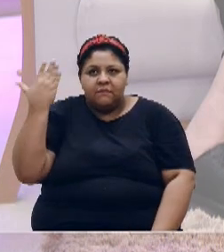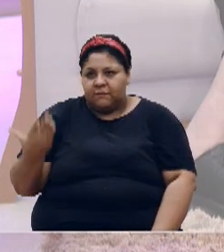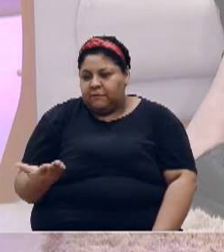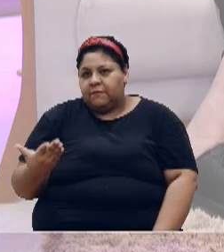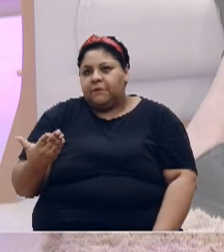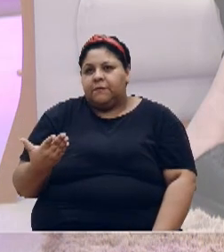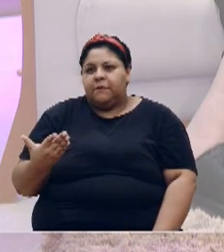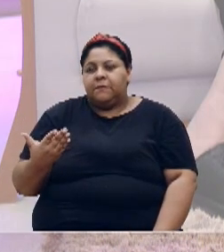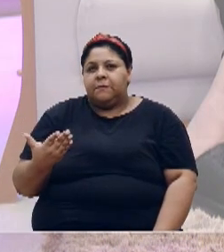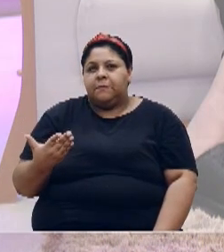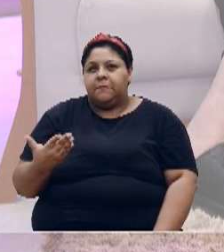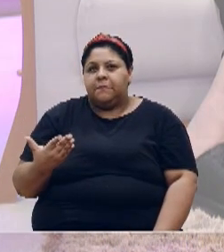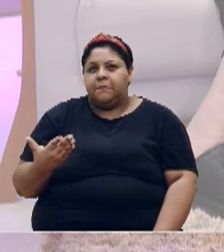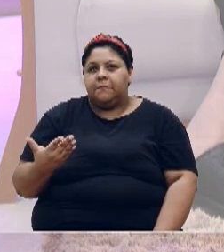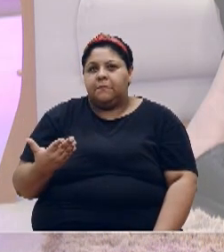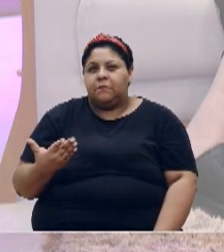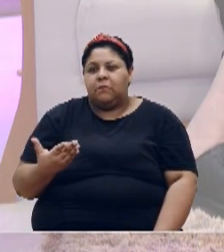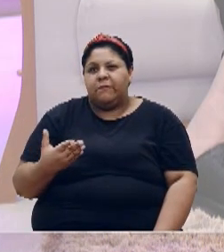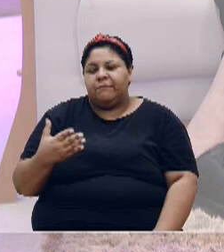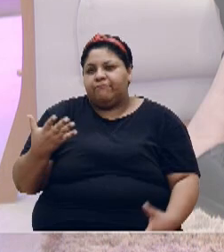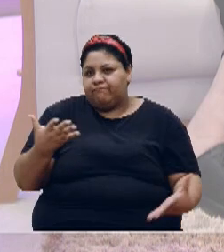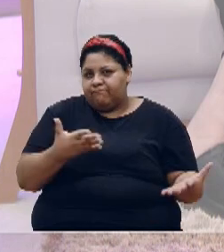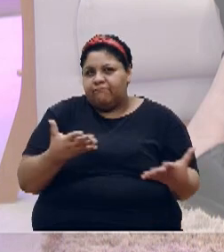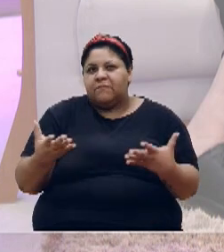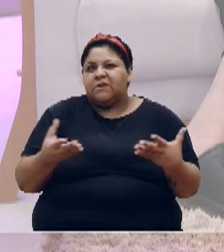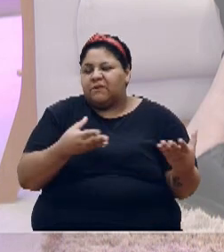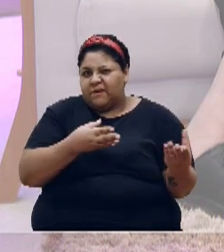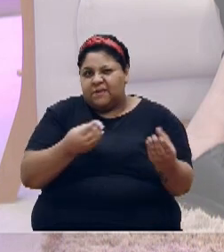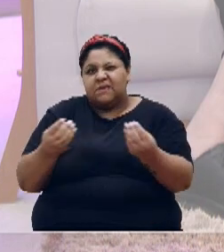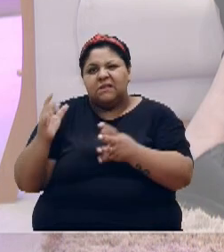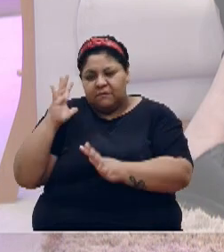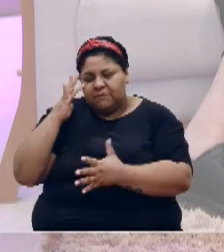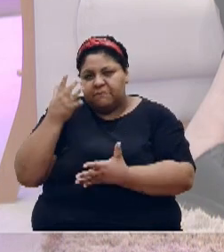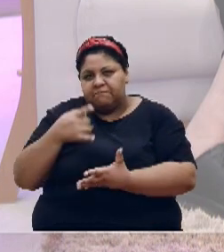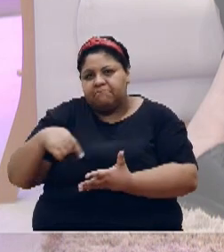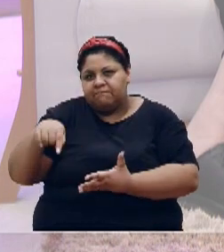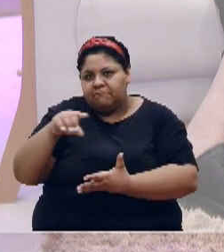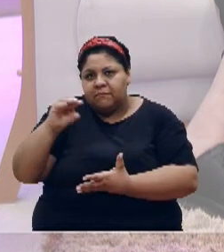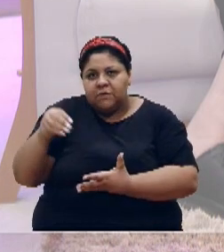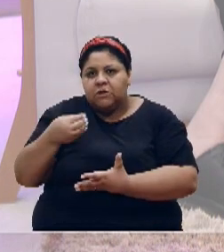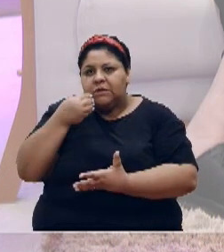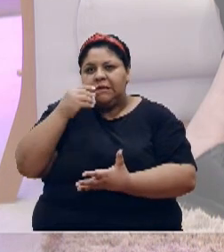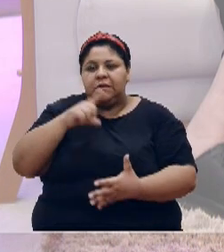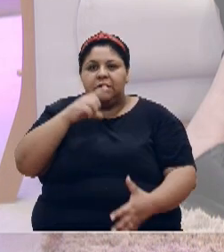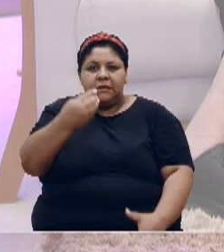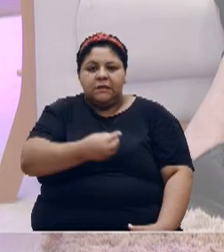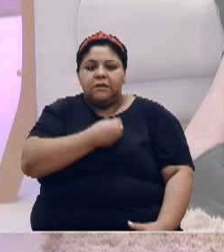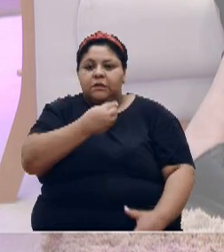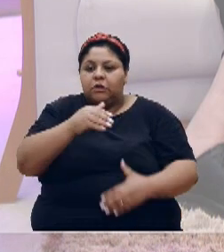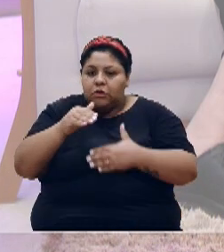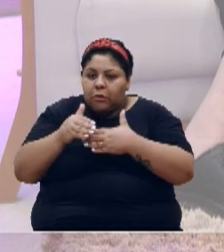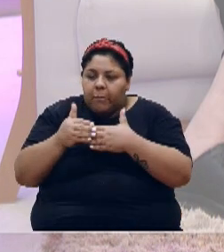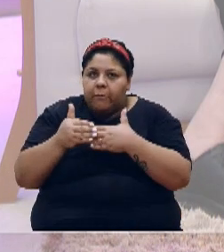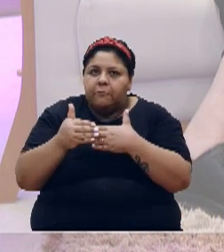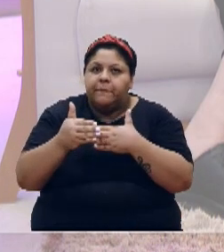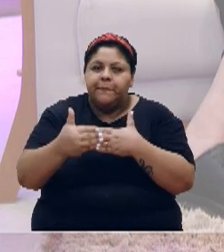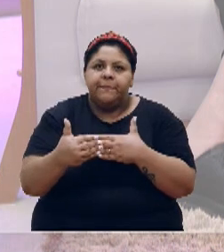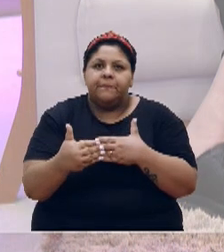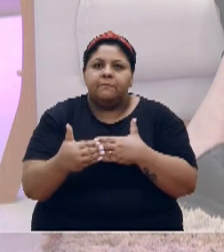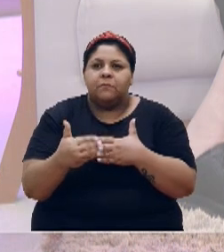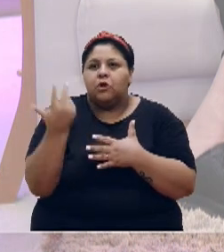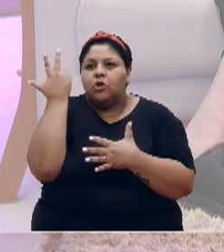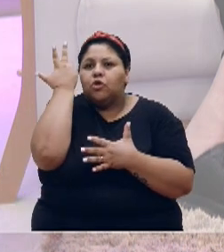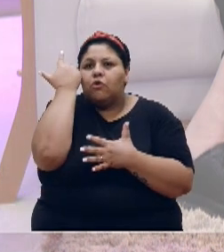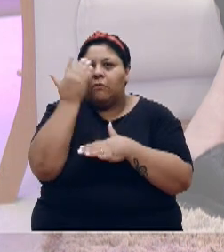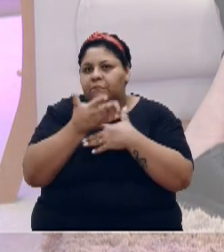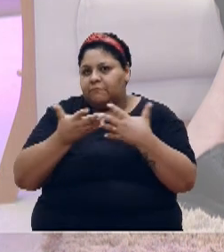com essas chances, né, com essas cirurgias, a chance dela ter uma vida longa e